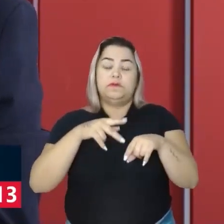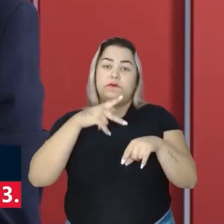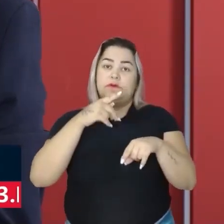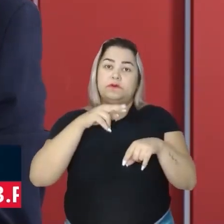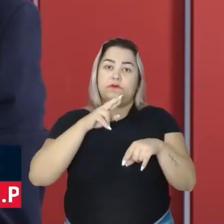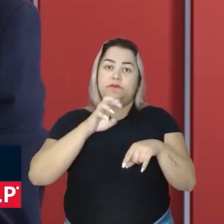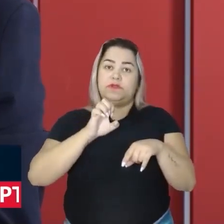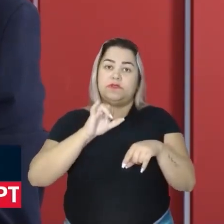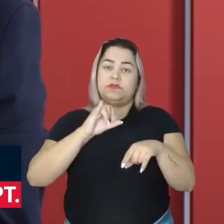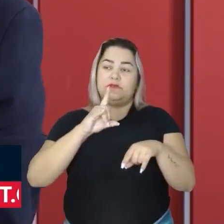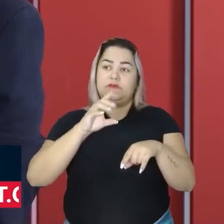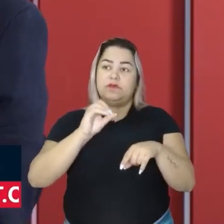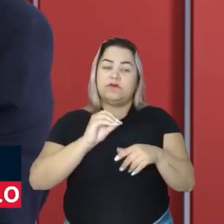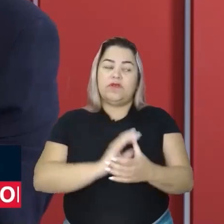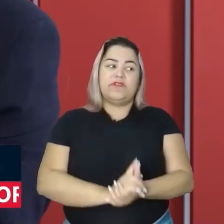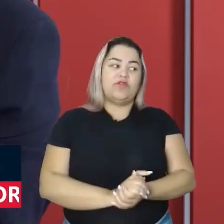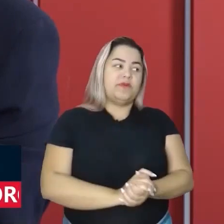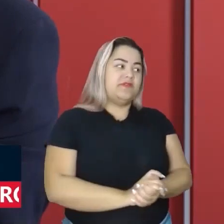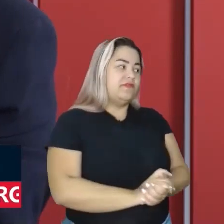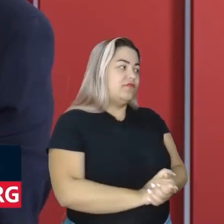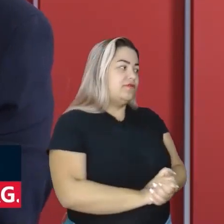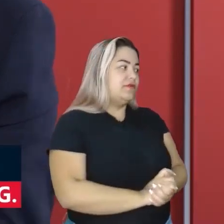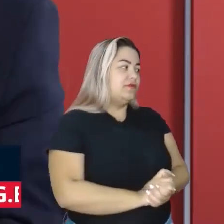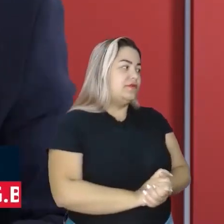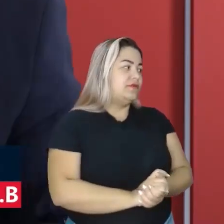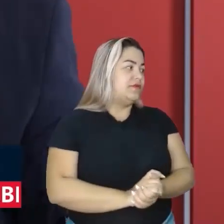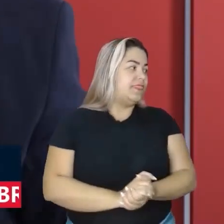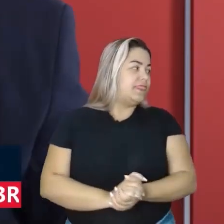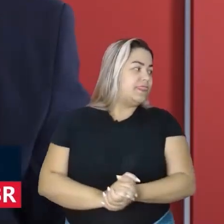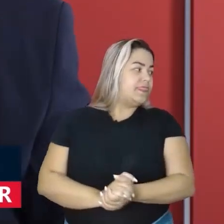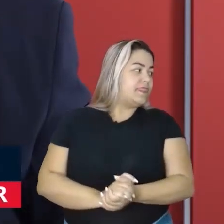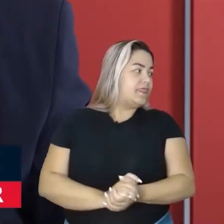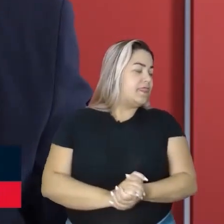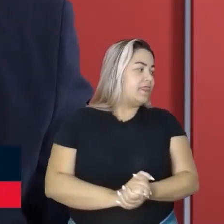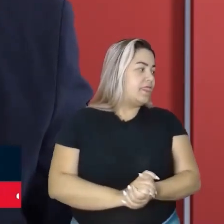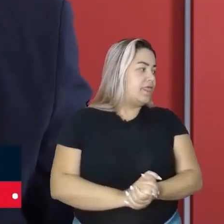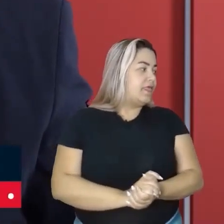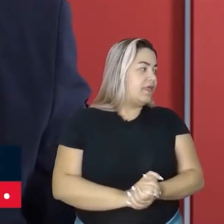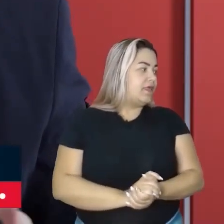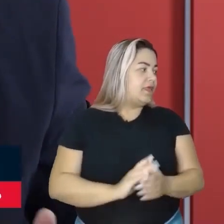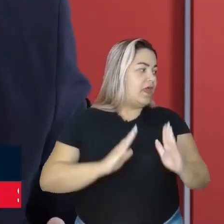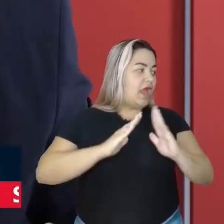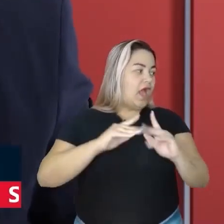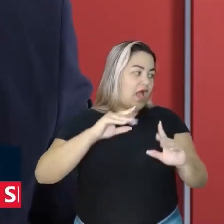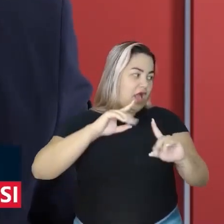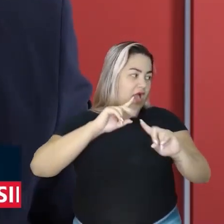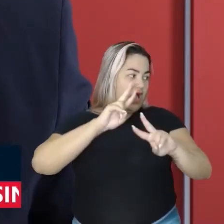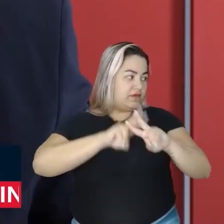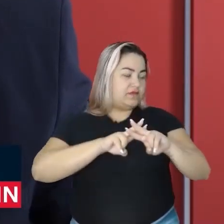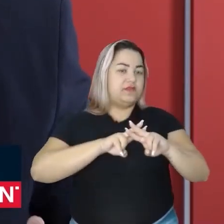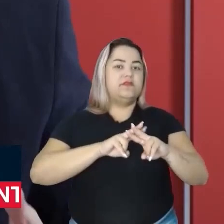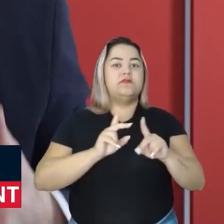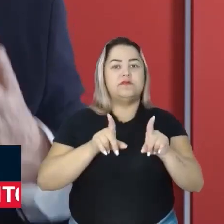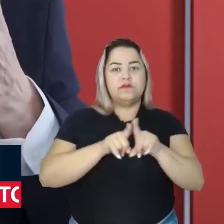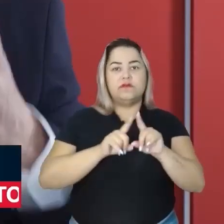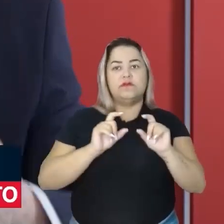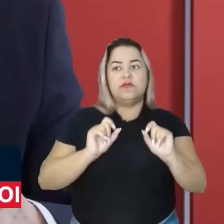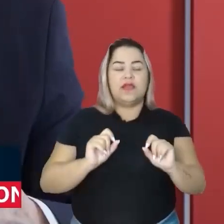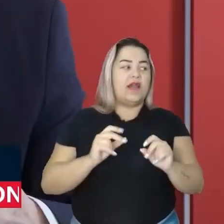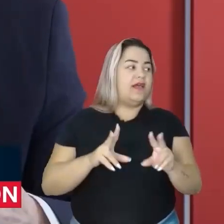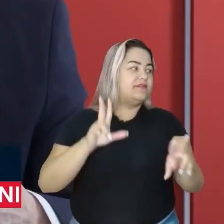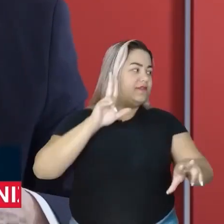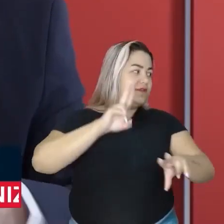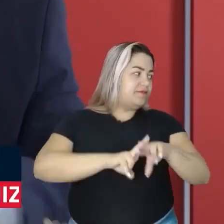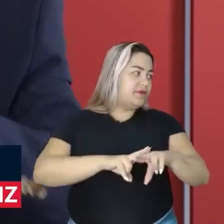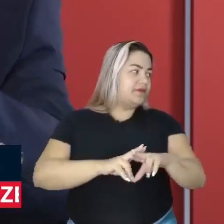né? E tu tem formação de estoque, porque nós também passamos um longo tempo onde tu não tinha formação de estoque. E a Conab